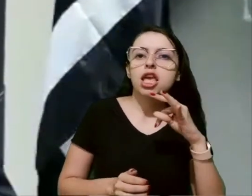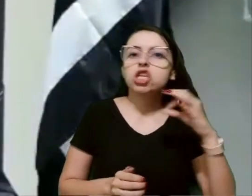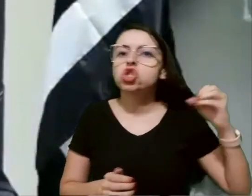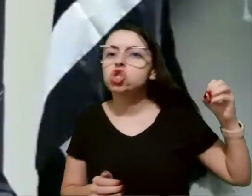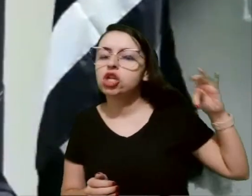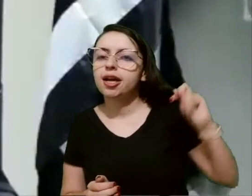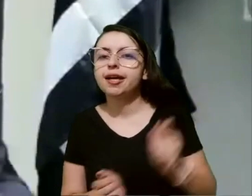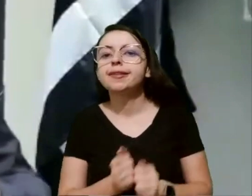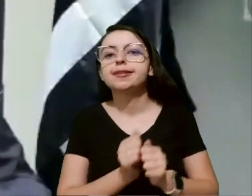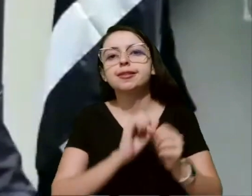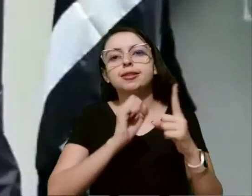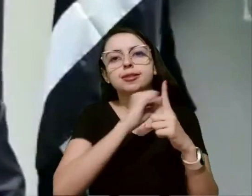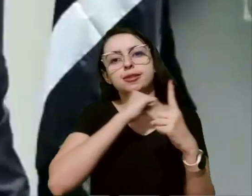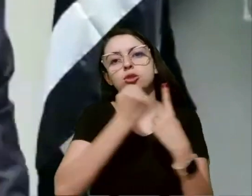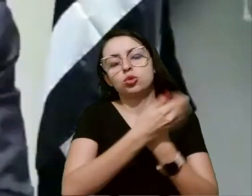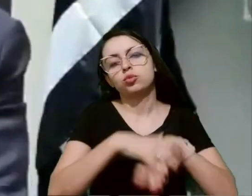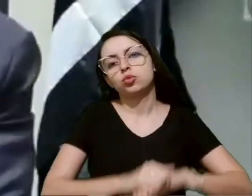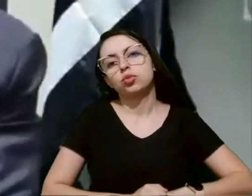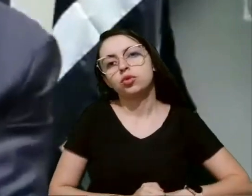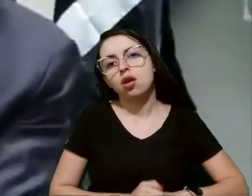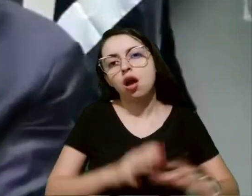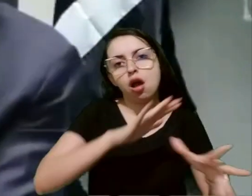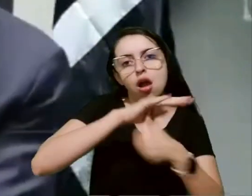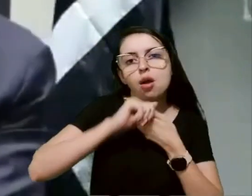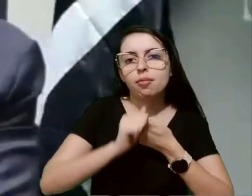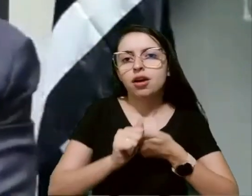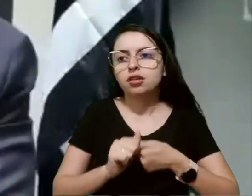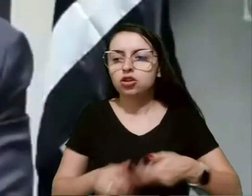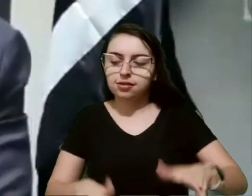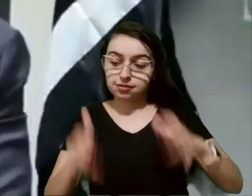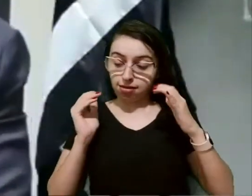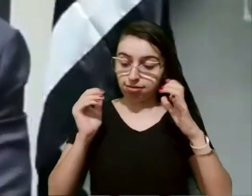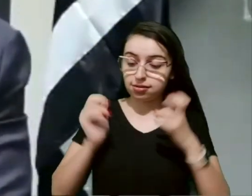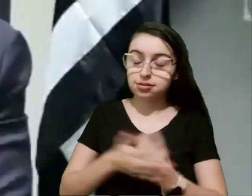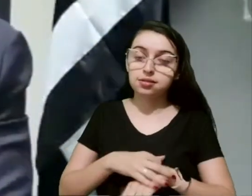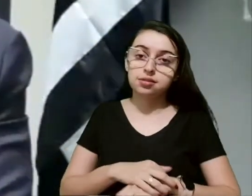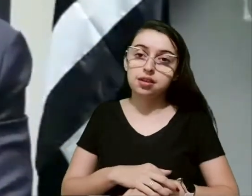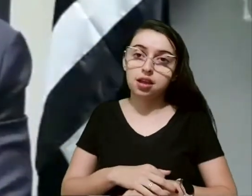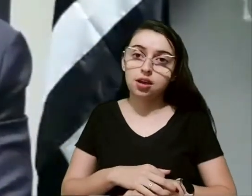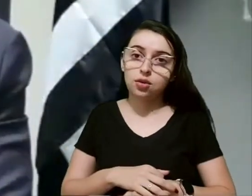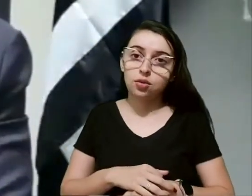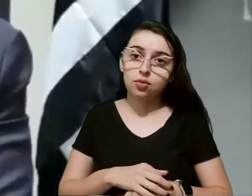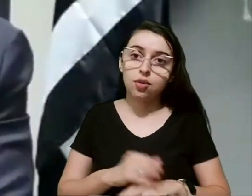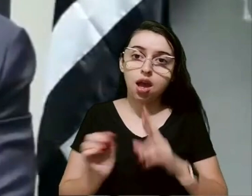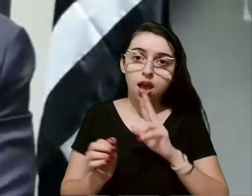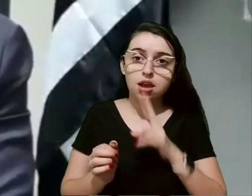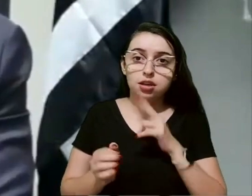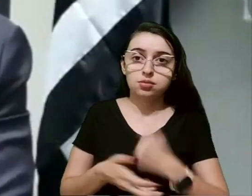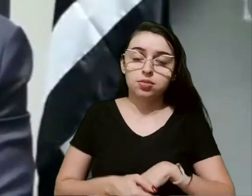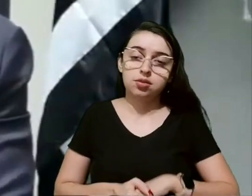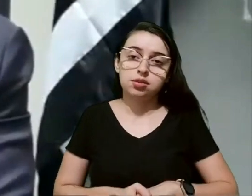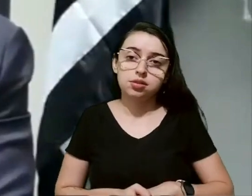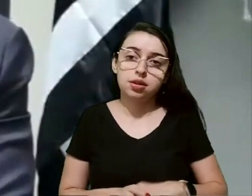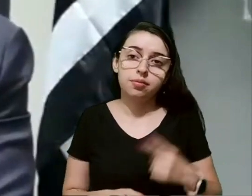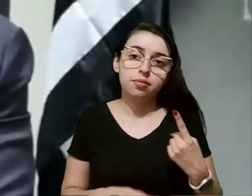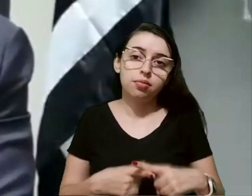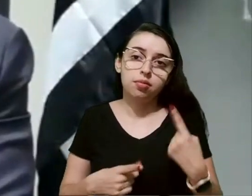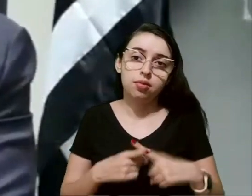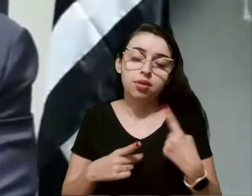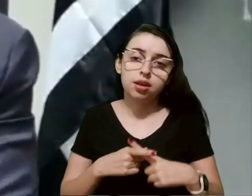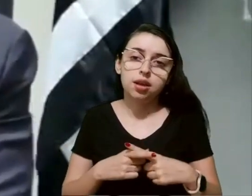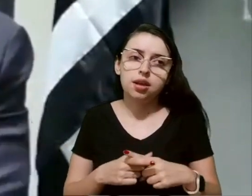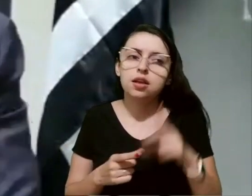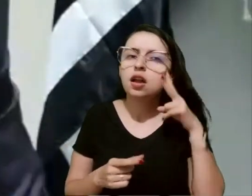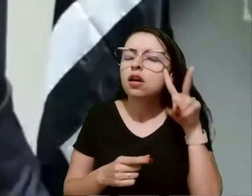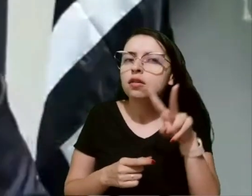juristas, o economista roubou um pouco do nosso protagonismo, né, na definição de políticas públicas, por conta